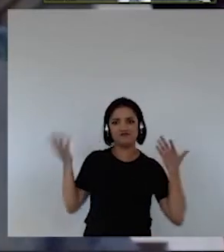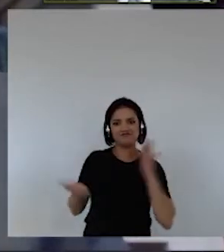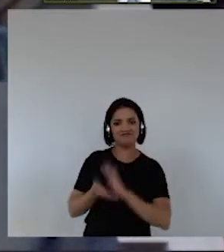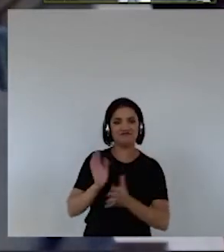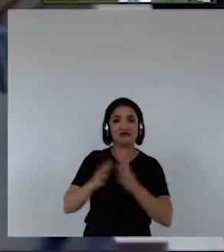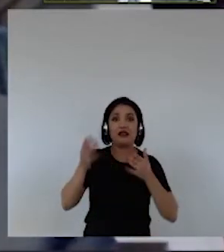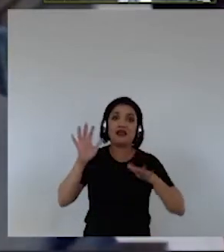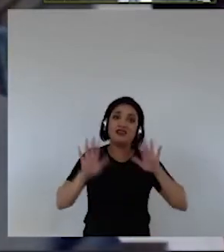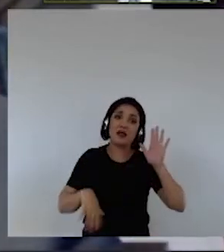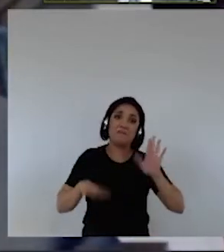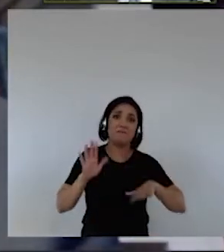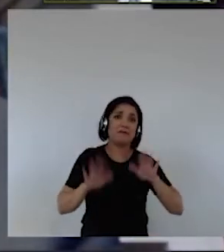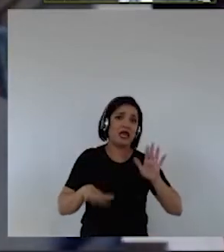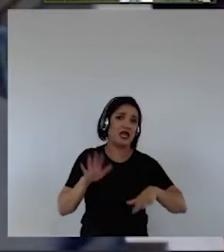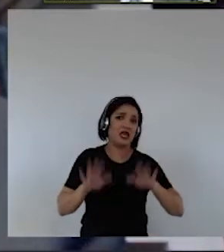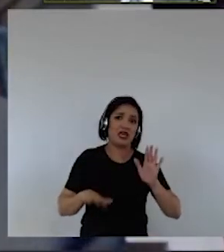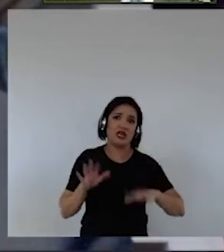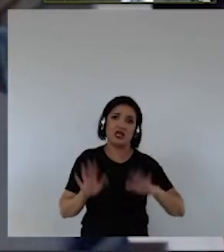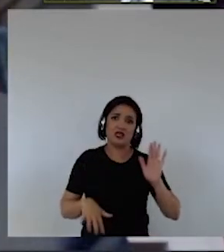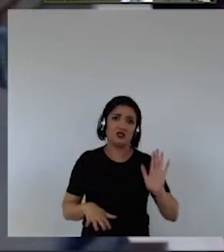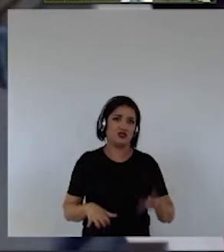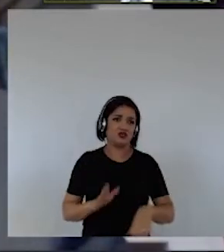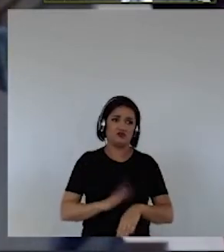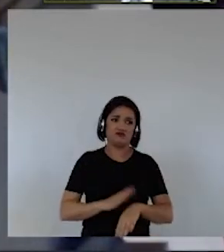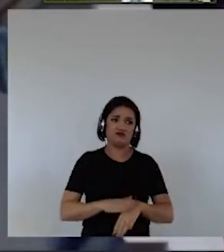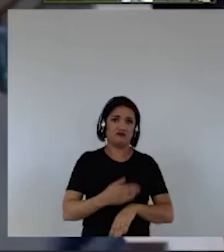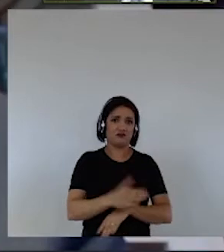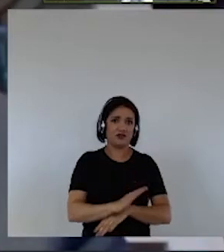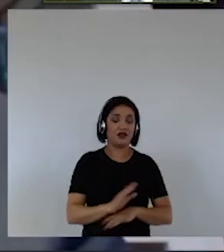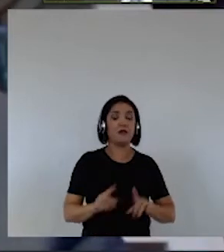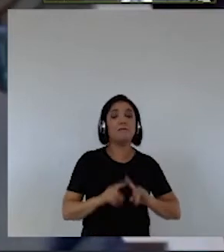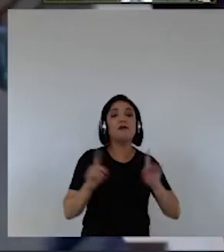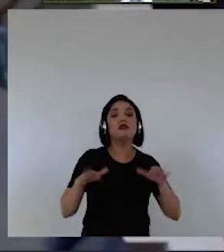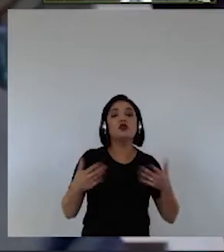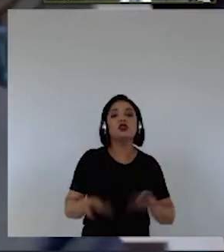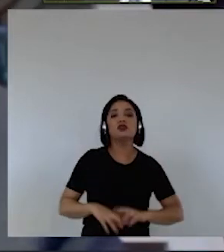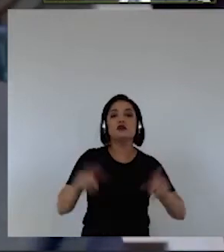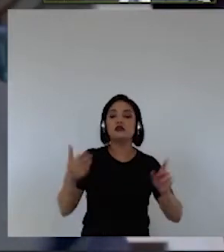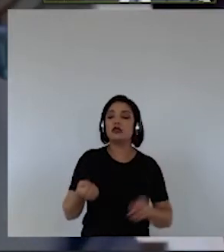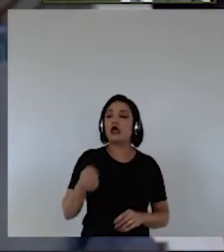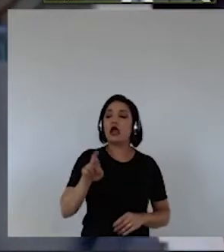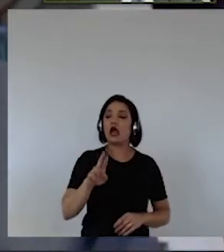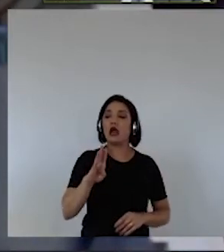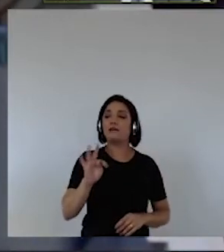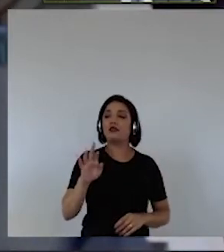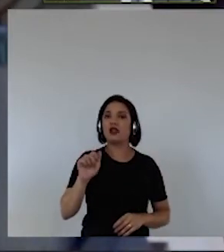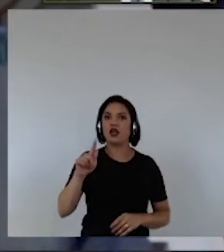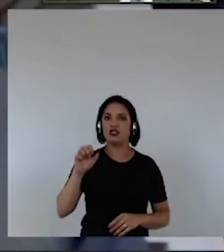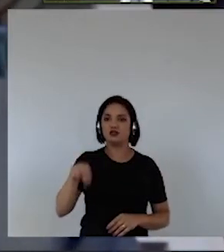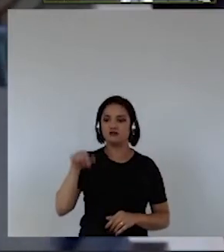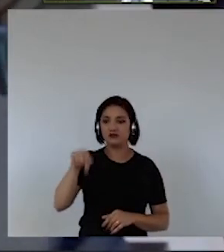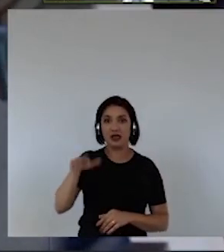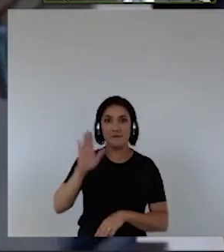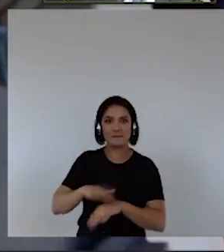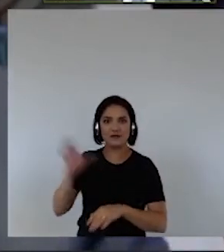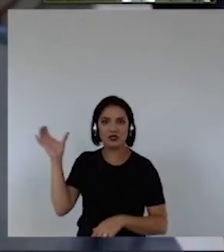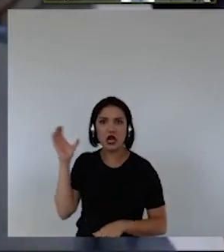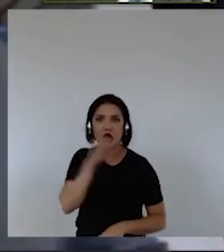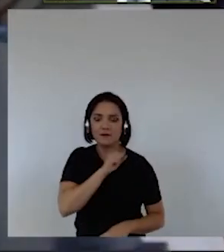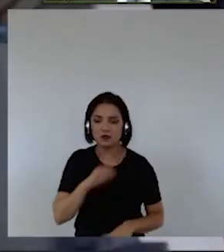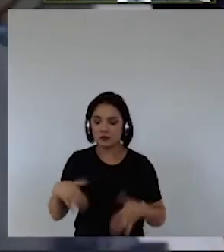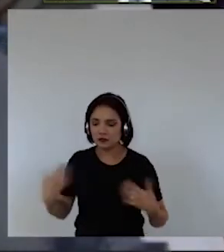muito de questões de política pública. Agora, como é que é a diferença disso na arbitragem? A arbitragem é mais rápida, então você